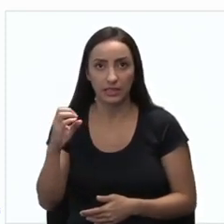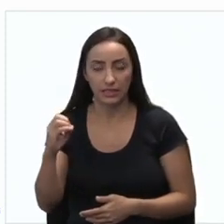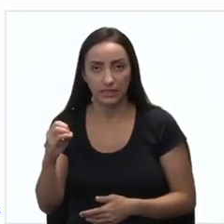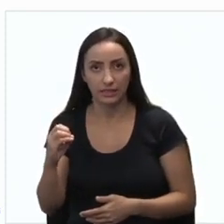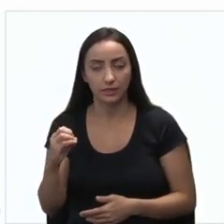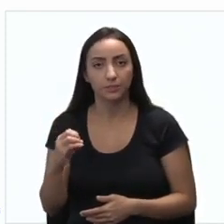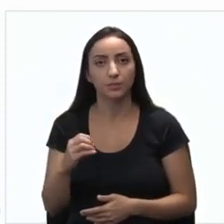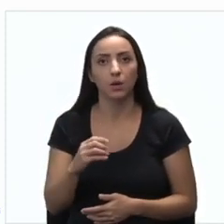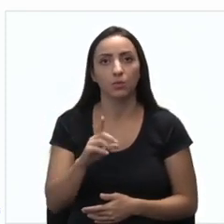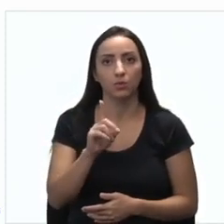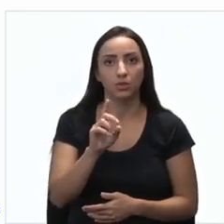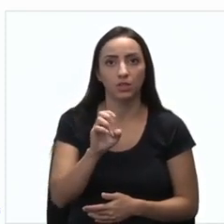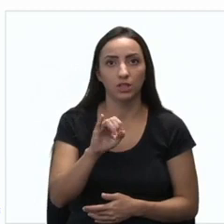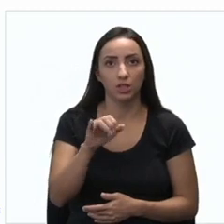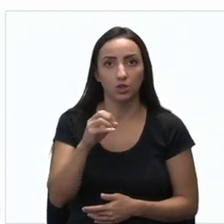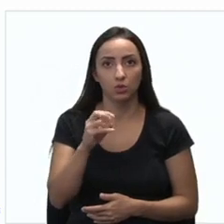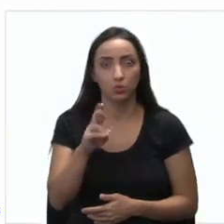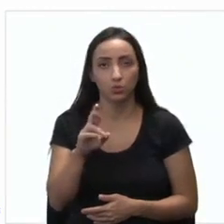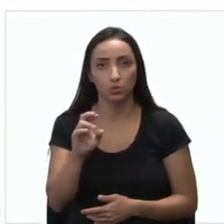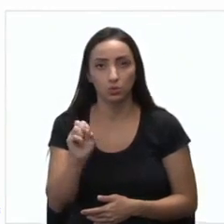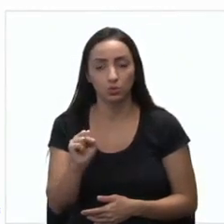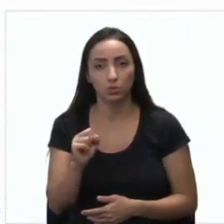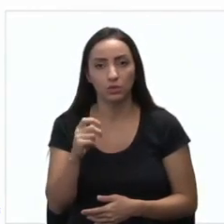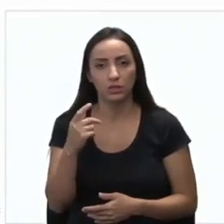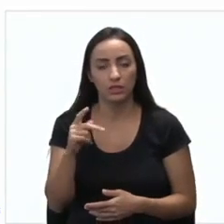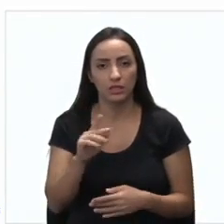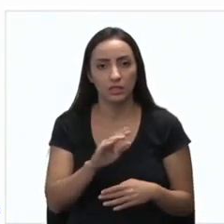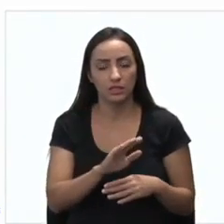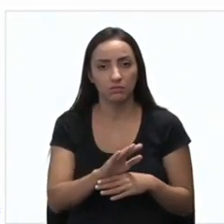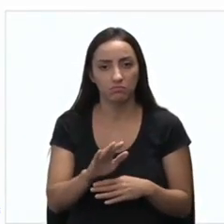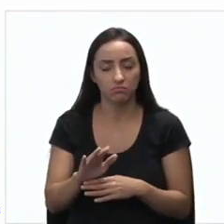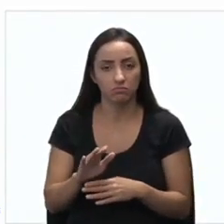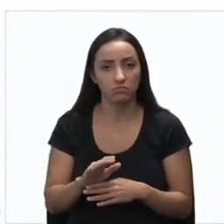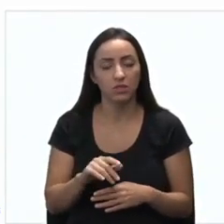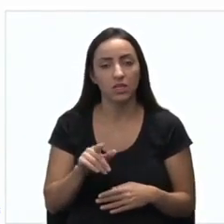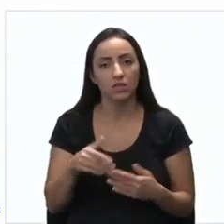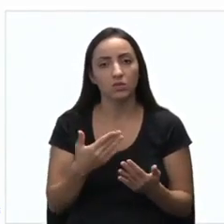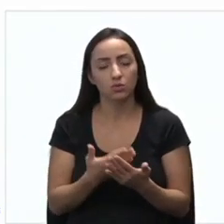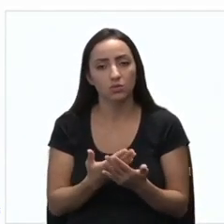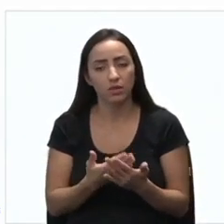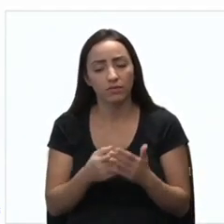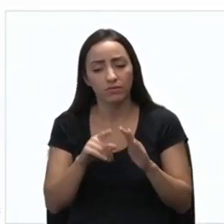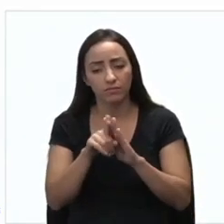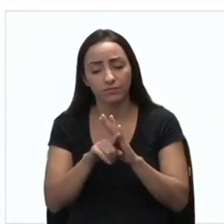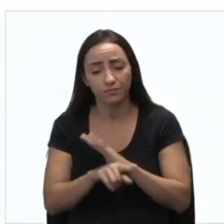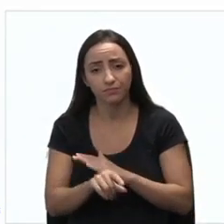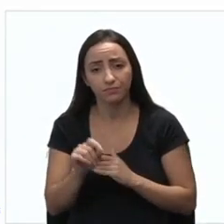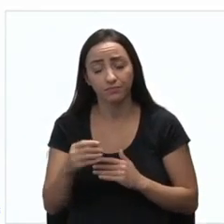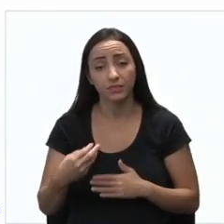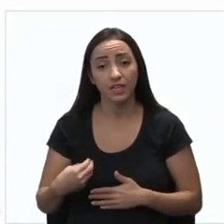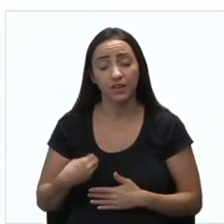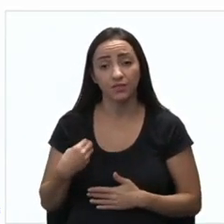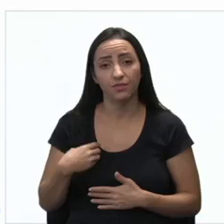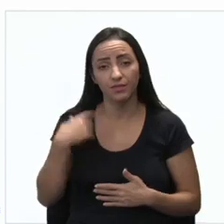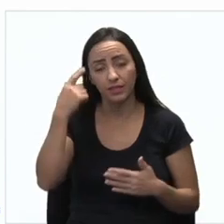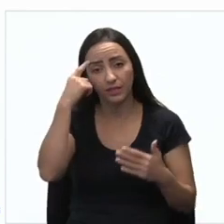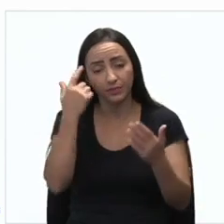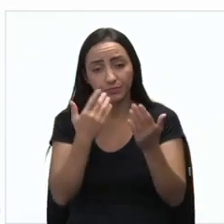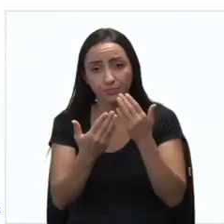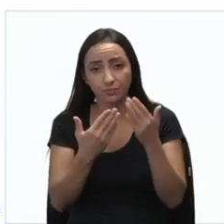seus colaboradores, e o objeto de estudo é investigar a vida psíquica no